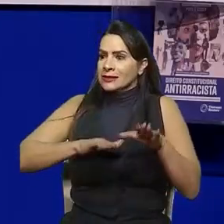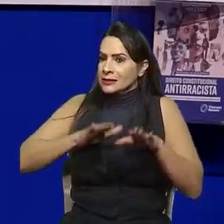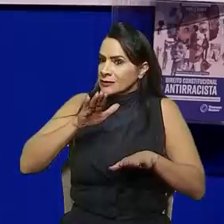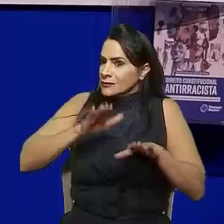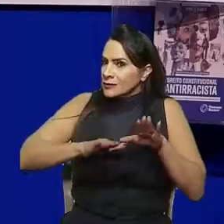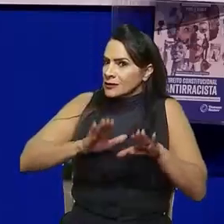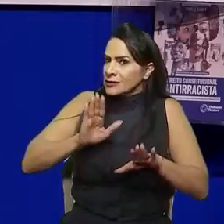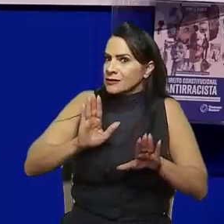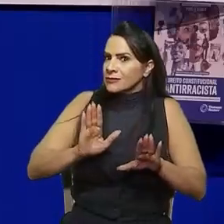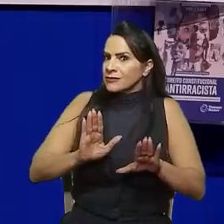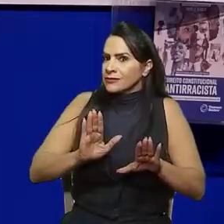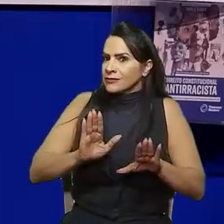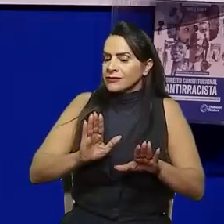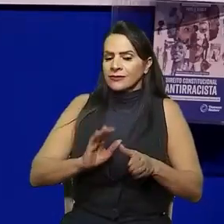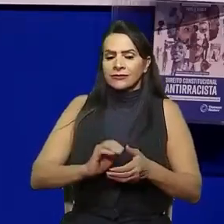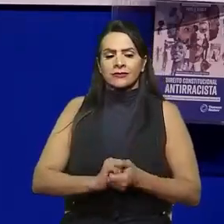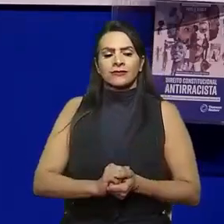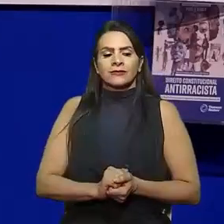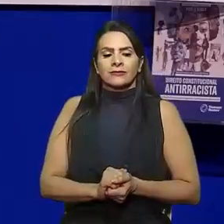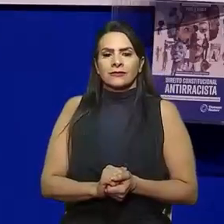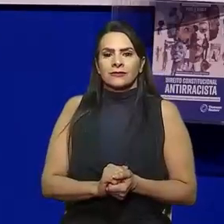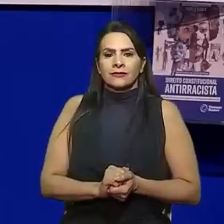ele